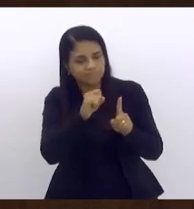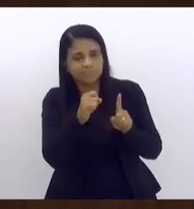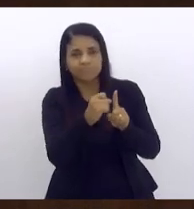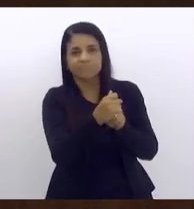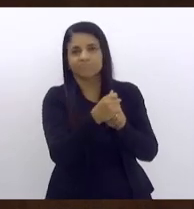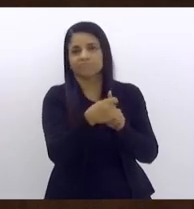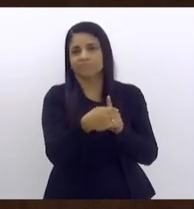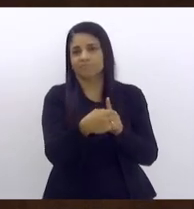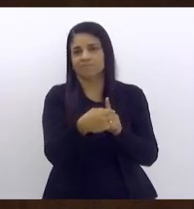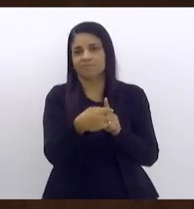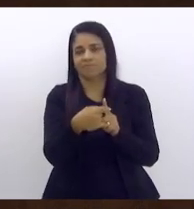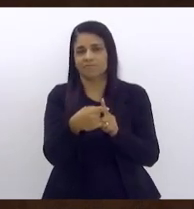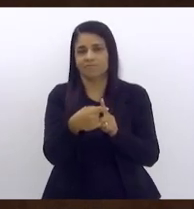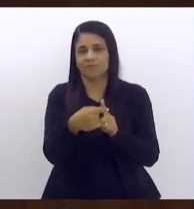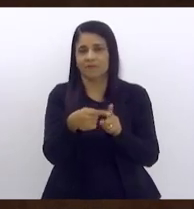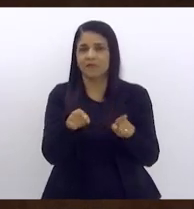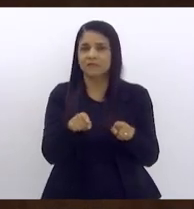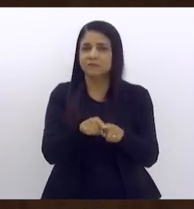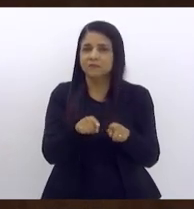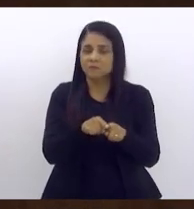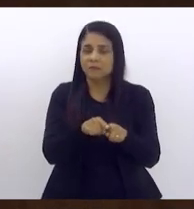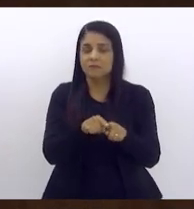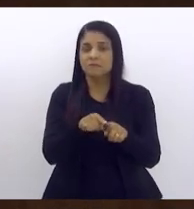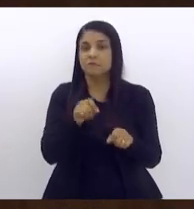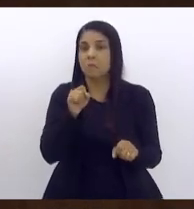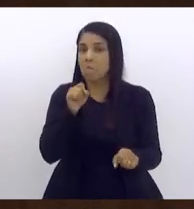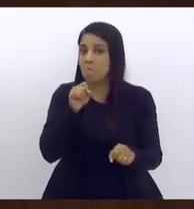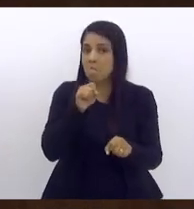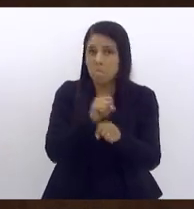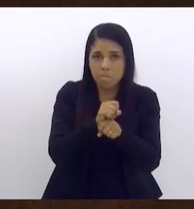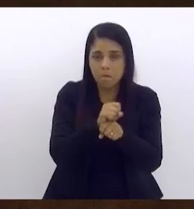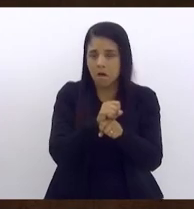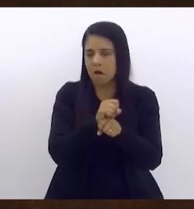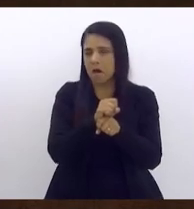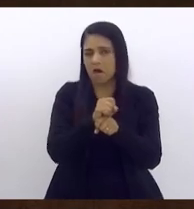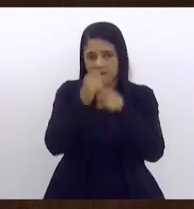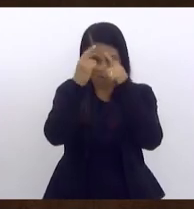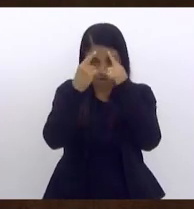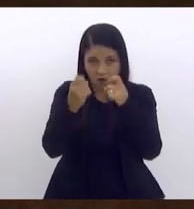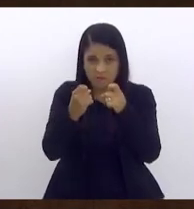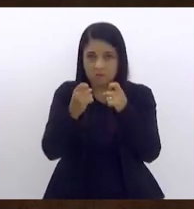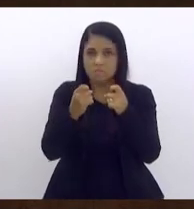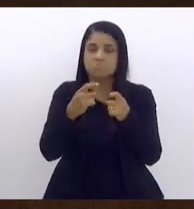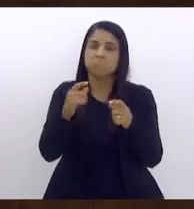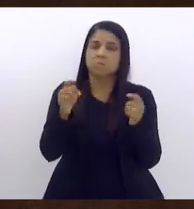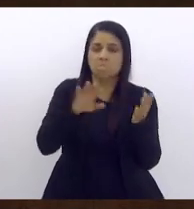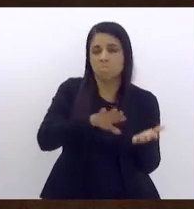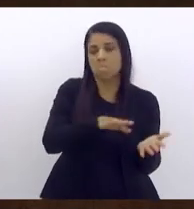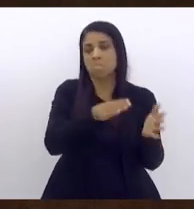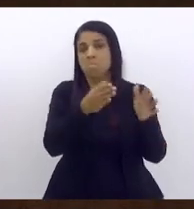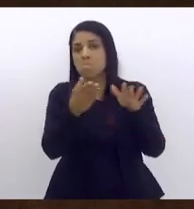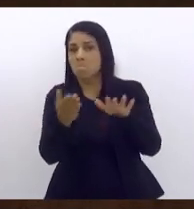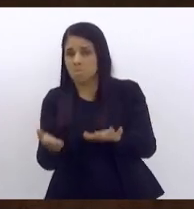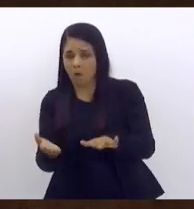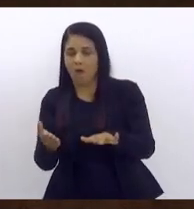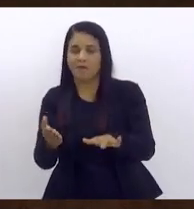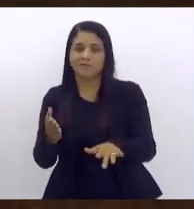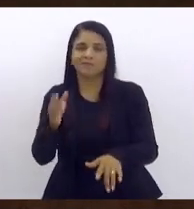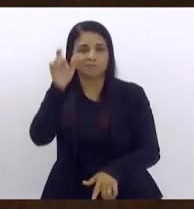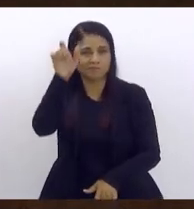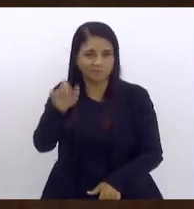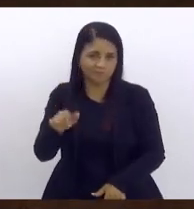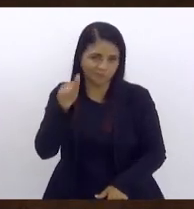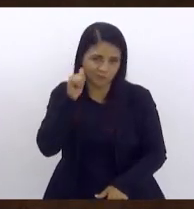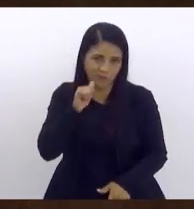também, se não forem contidos, isso pode resultar na morte dessas mulheres. E por isso